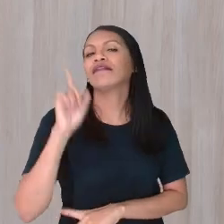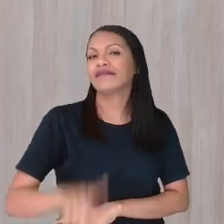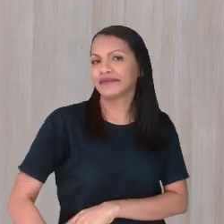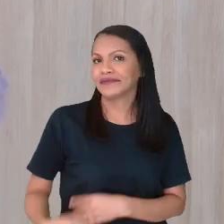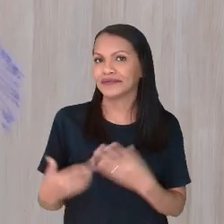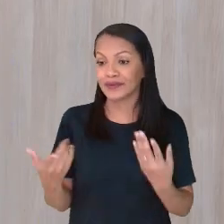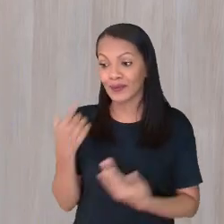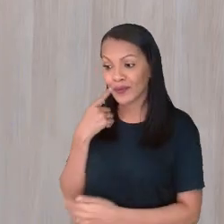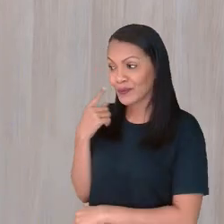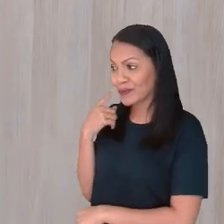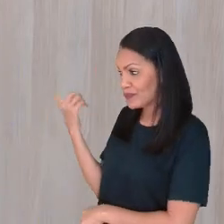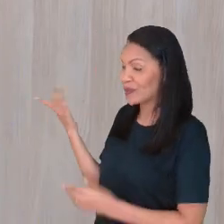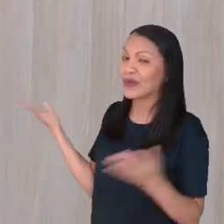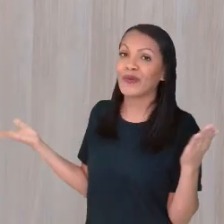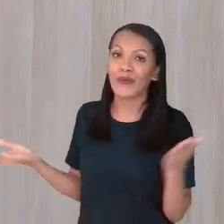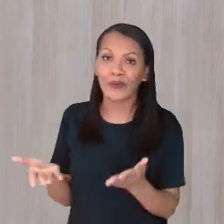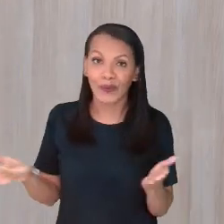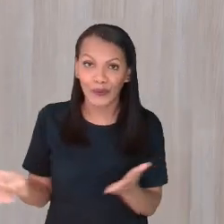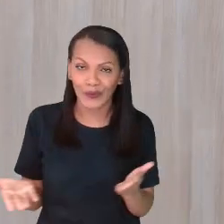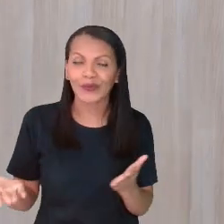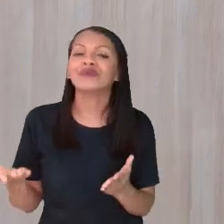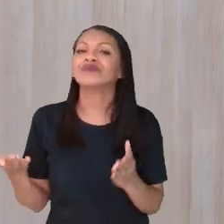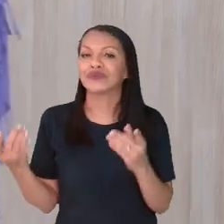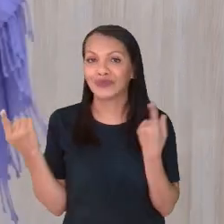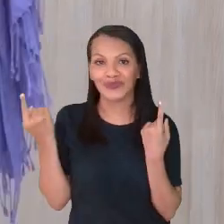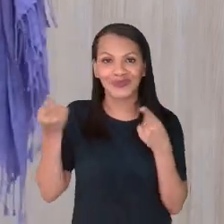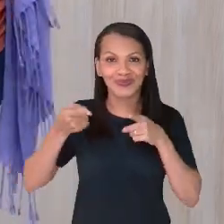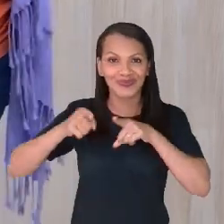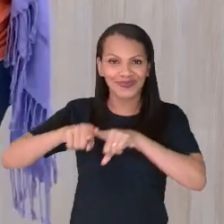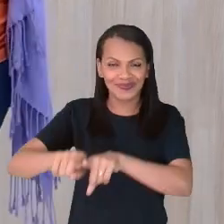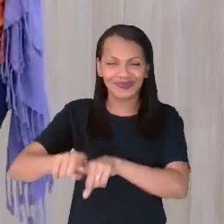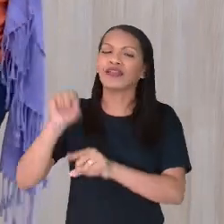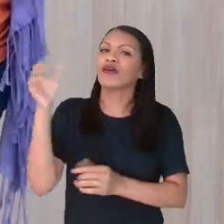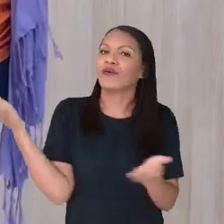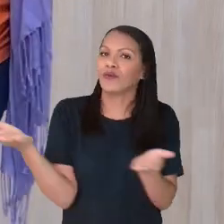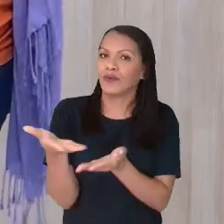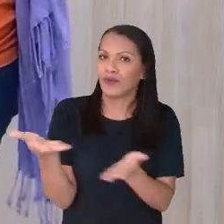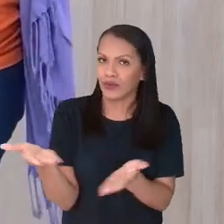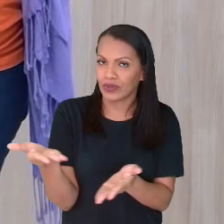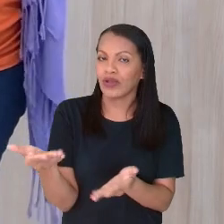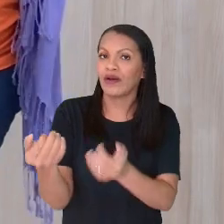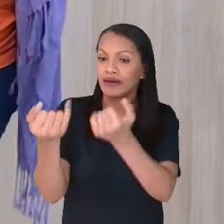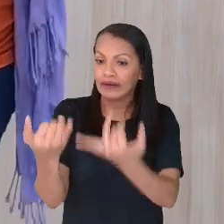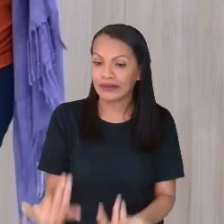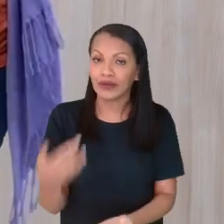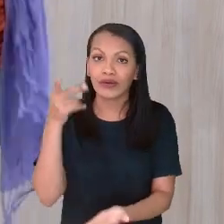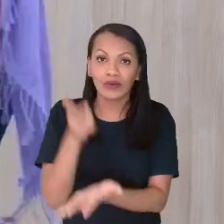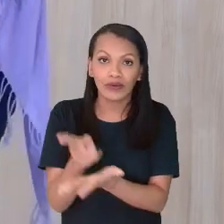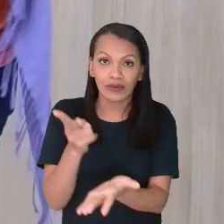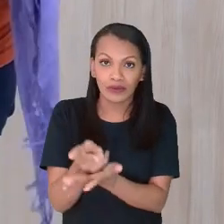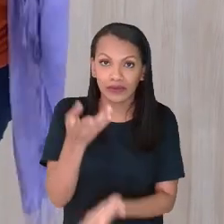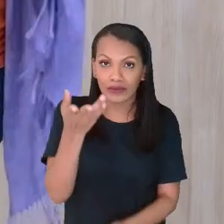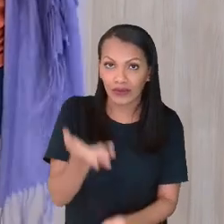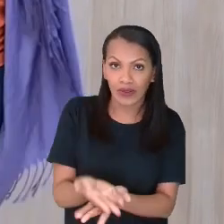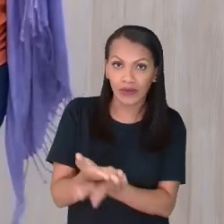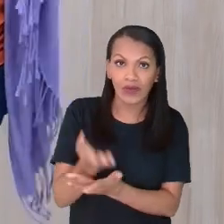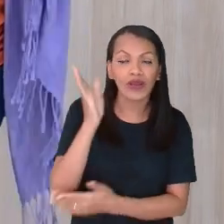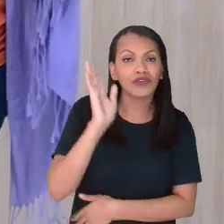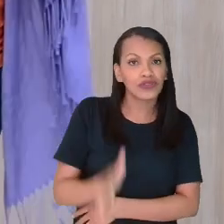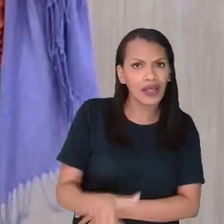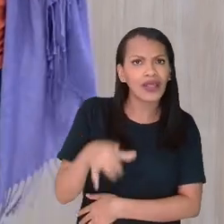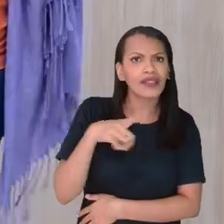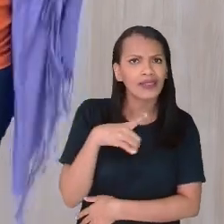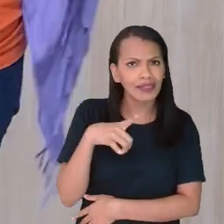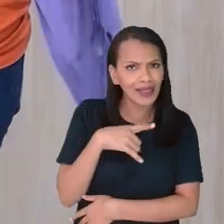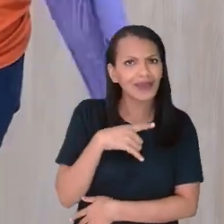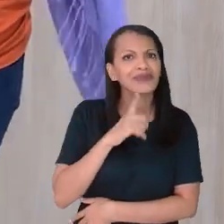Ai, Vilma, hoje assim a gente fez outra parceria, né? Que hoje eu vou continuar uma aula que vocês já tiveram